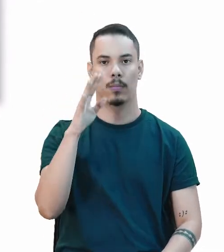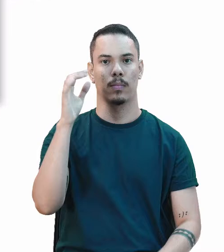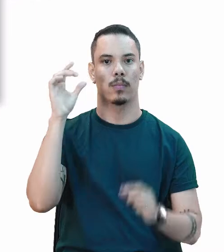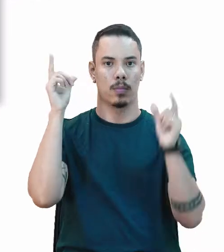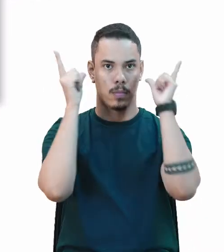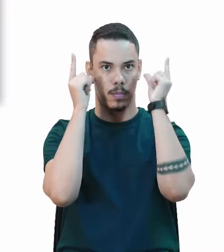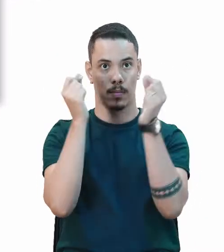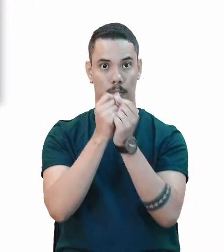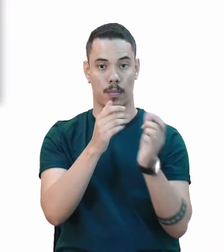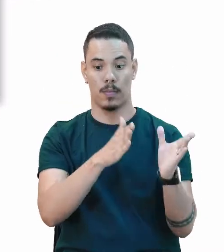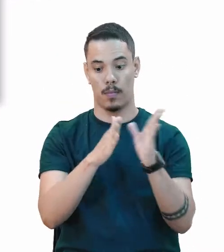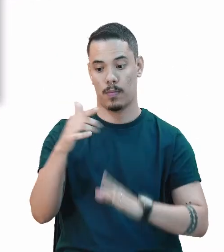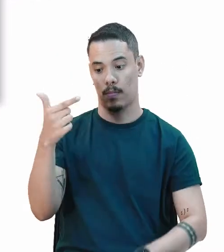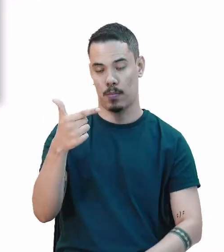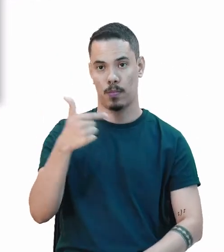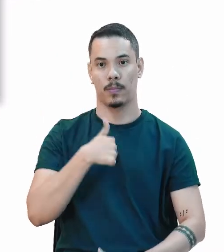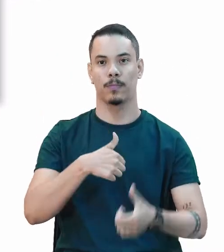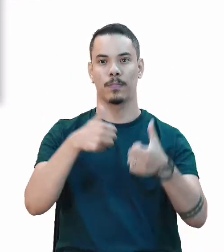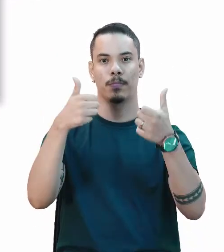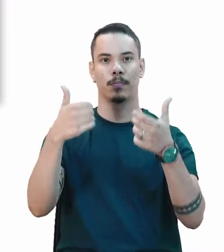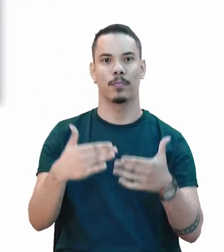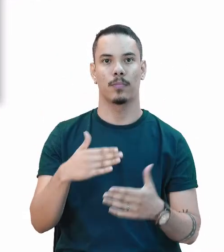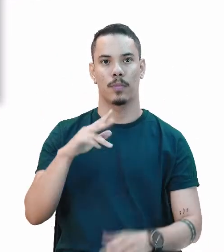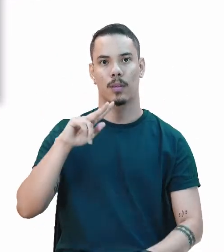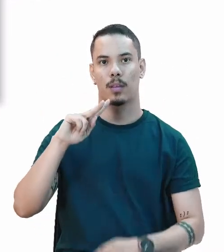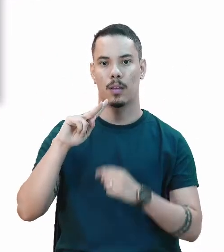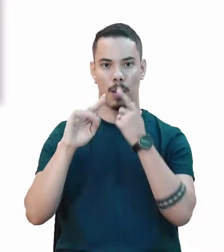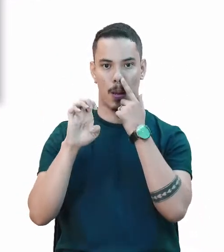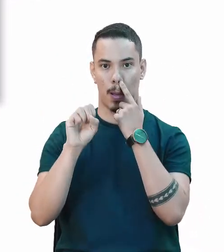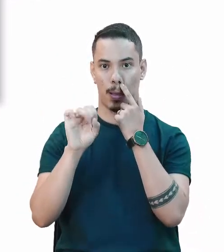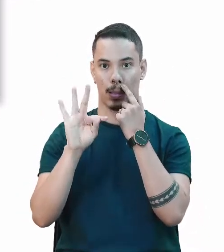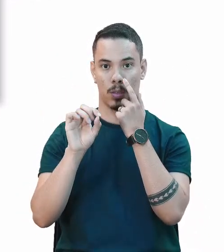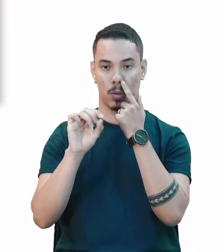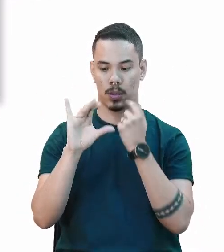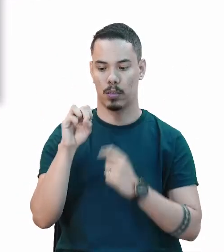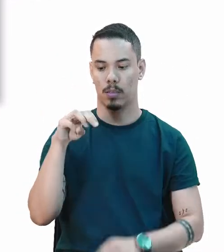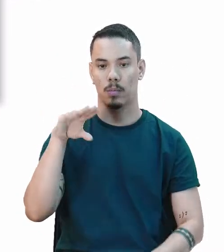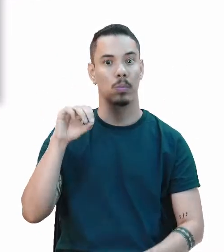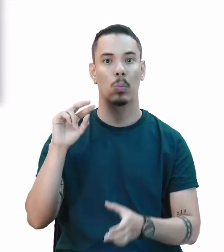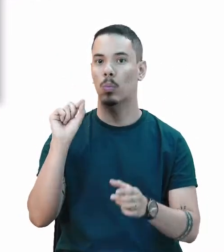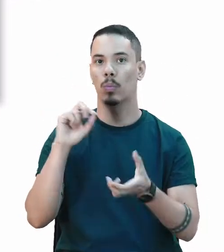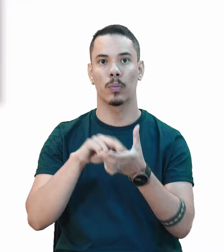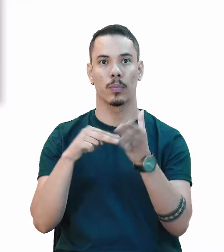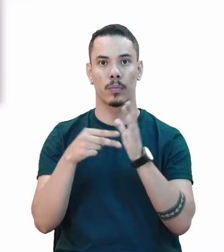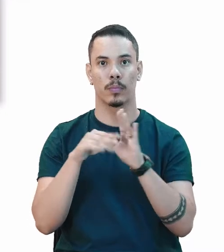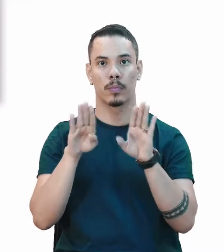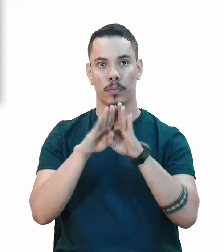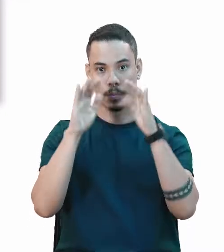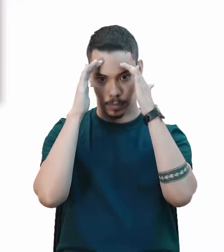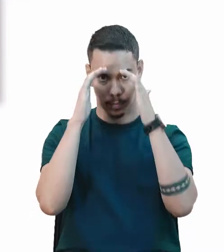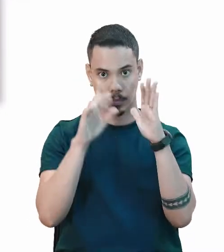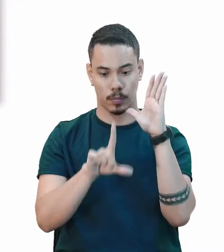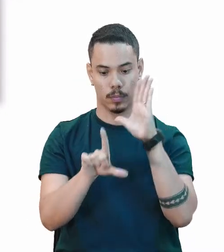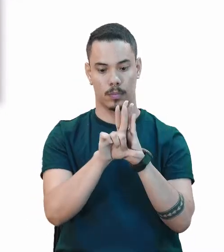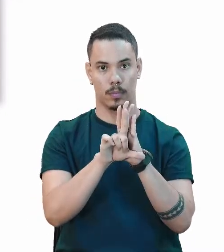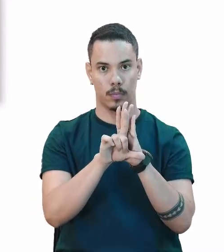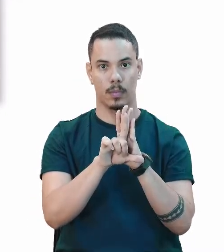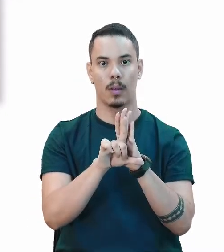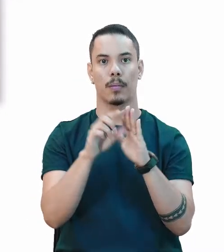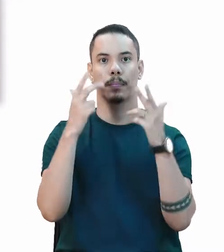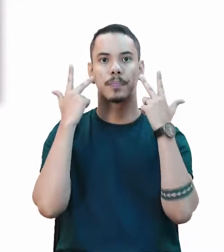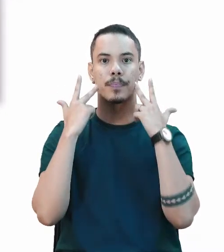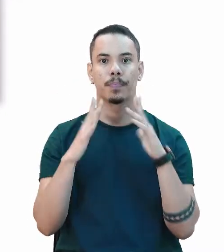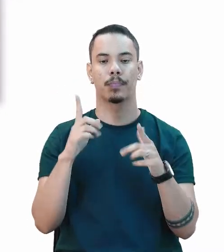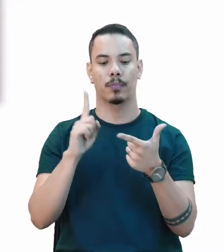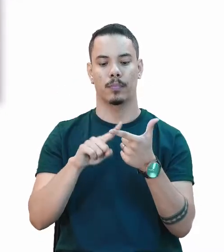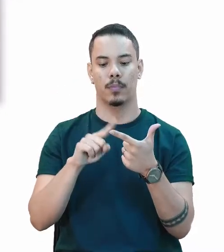gente vai trabalhar sobre o estoicismo, o que é o estoicismo, a obediência à lei natural. Vamos